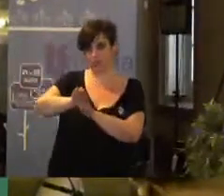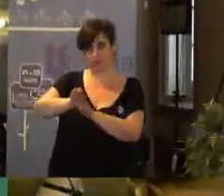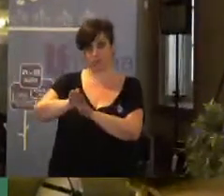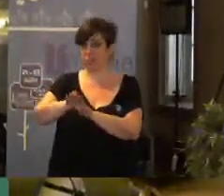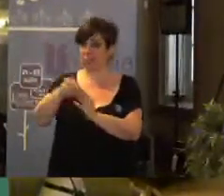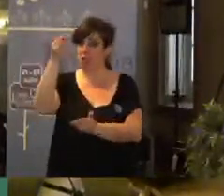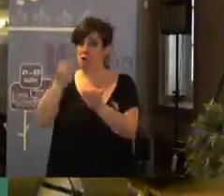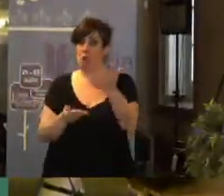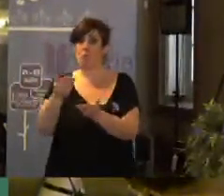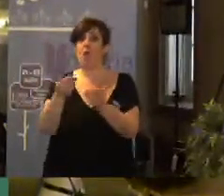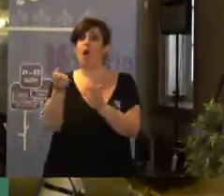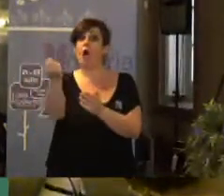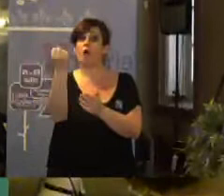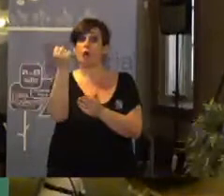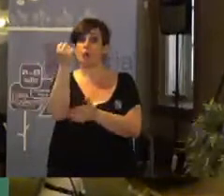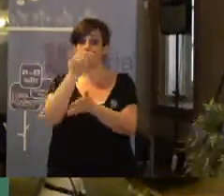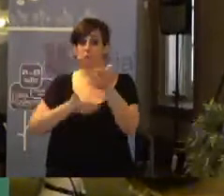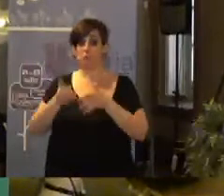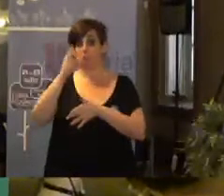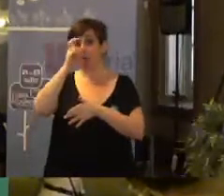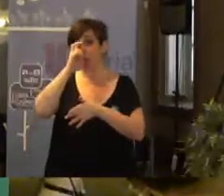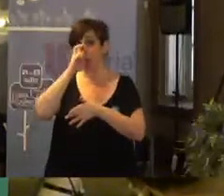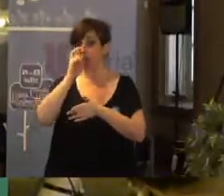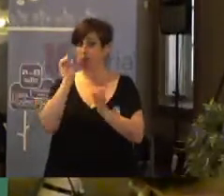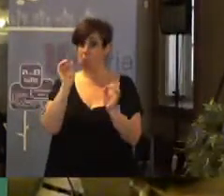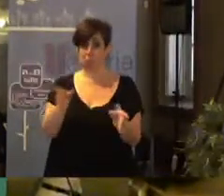tradicionais. Eles posicionam-se, têm